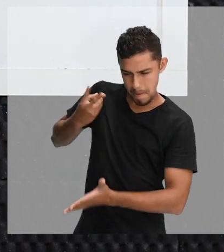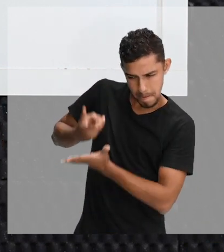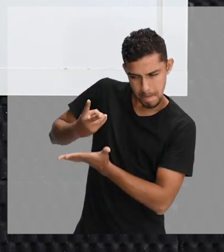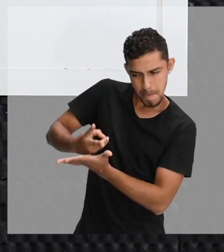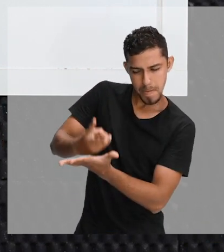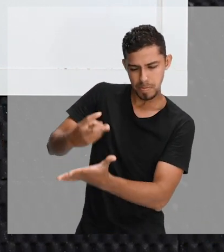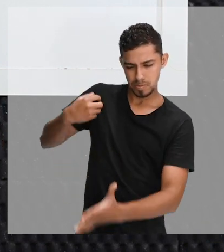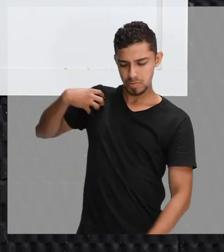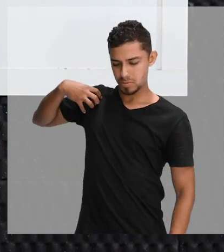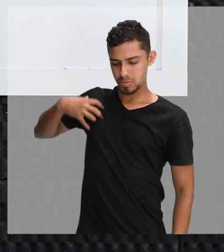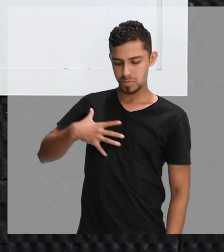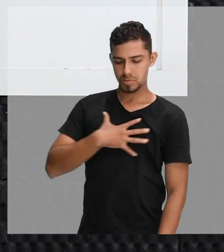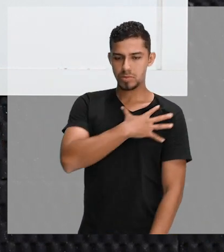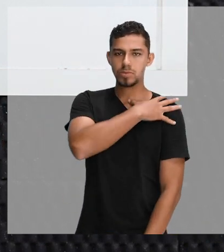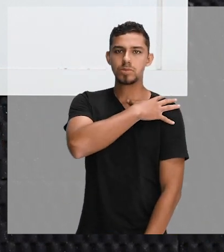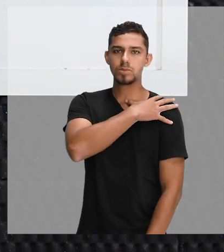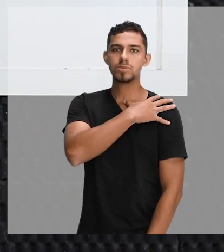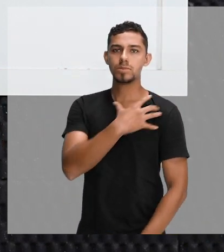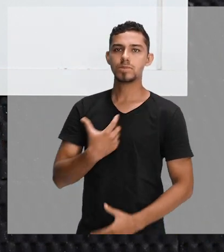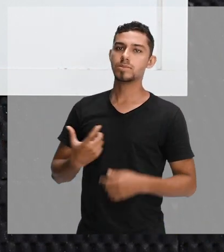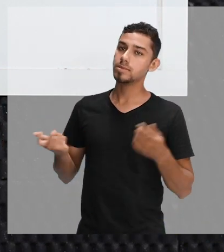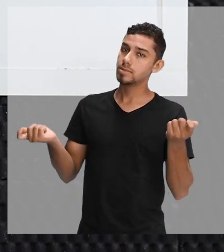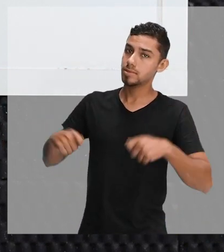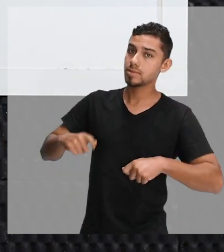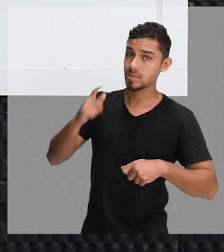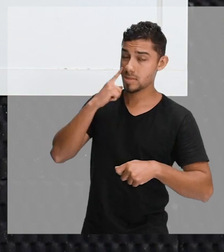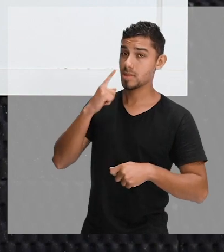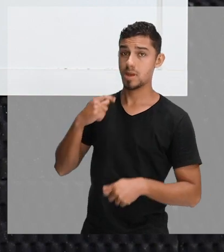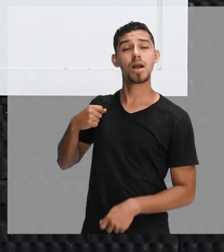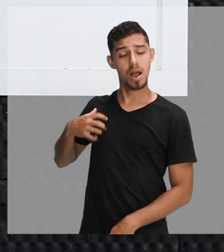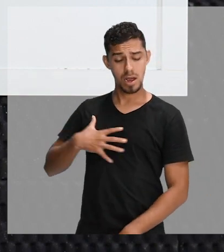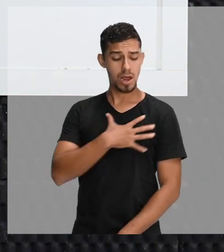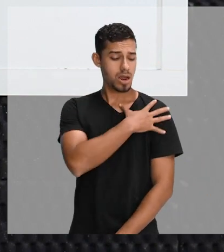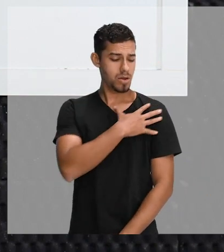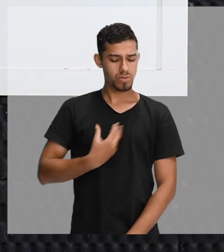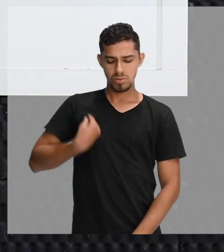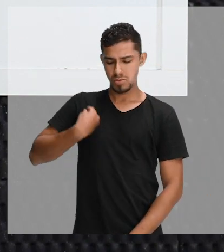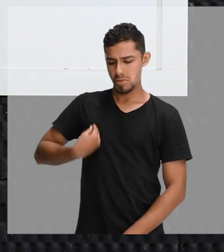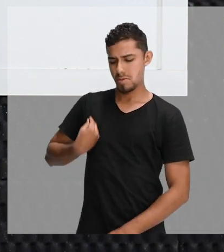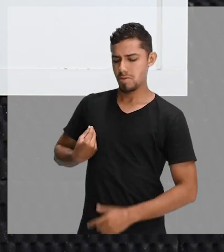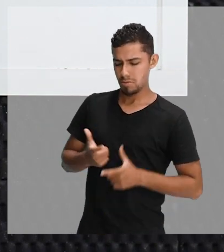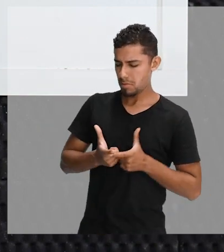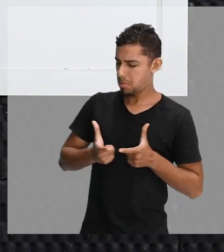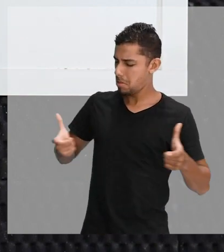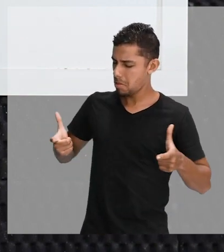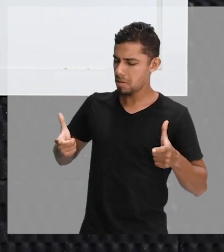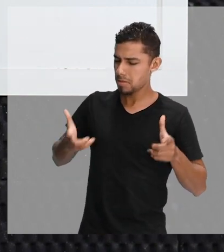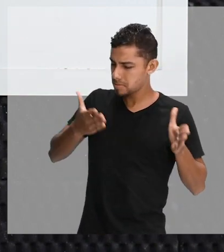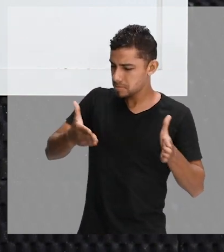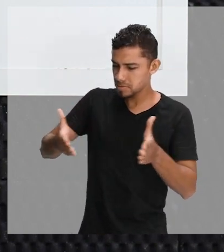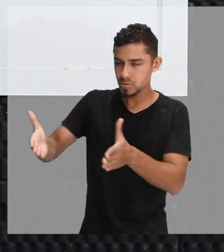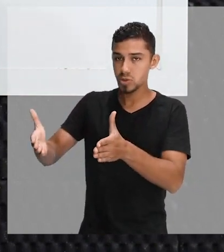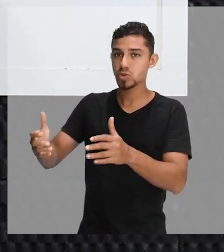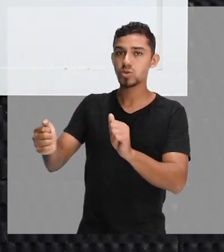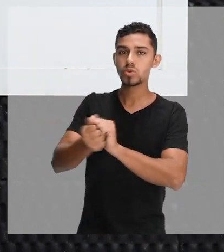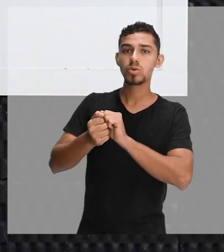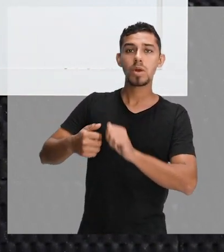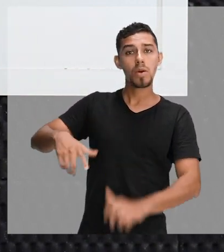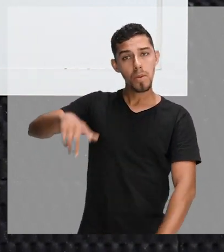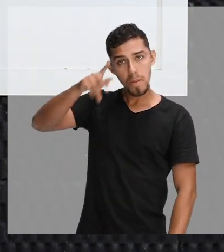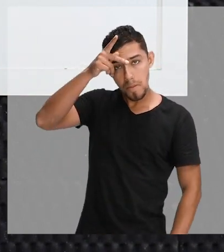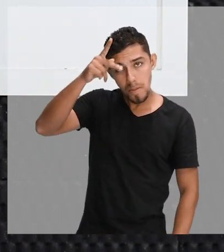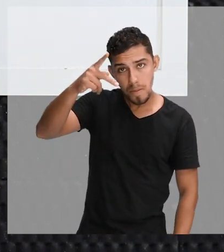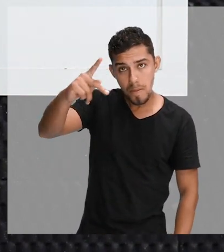acabar se sobressaindo, correto? Aristóteles tem uma participação muito grande nesse processo, portanto. E aqui,